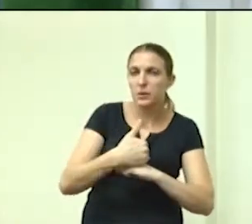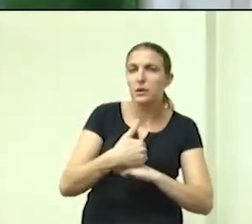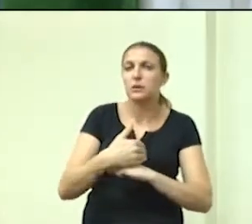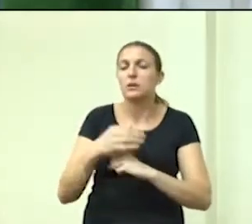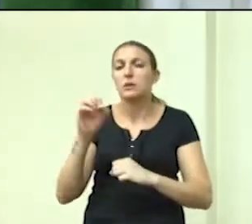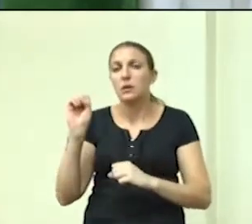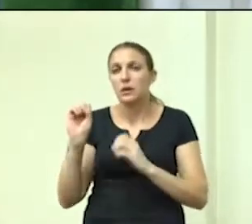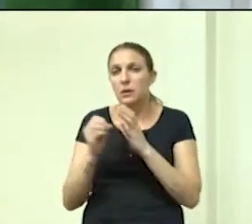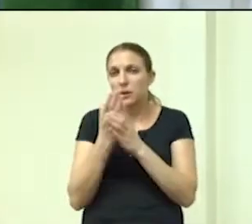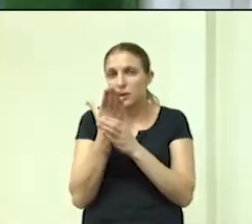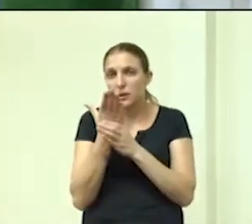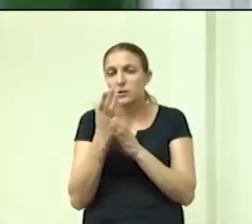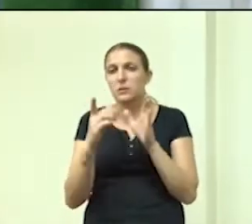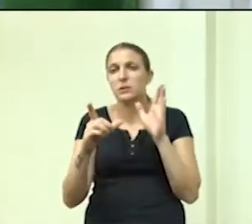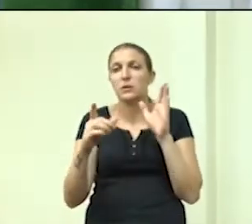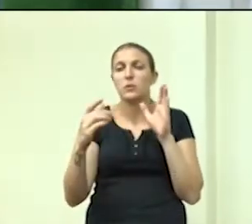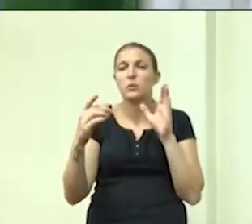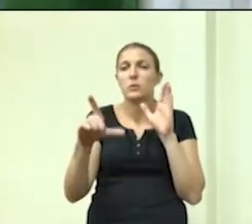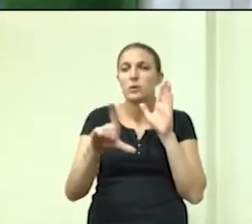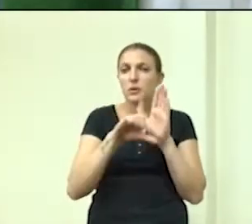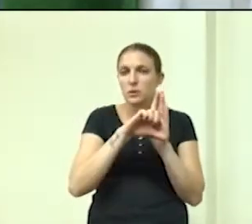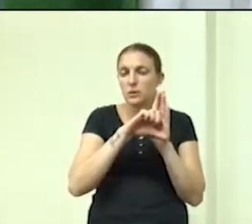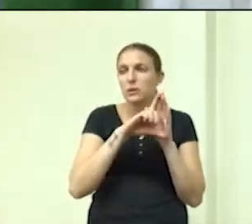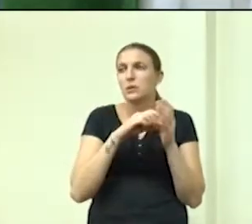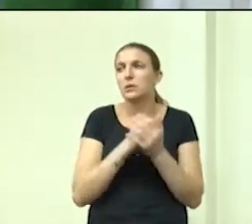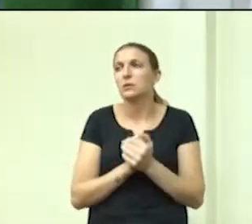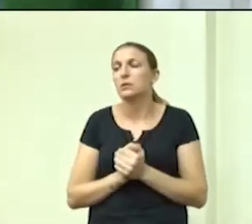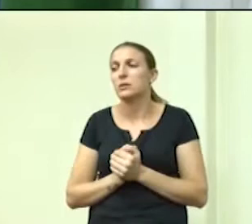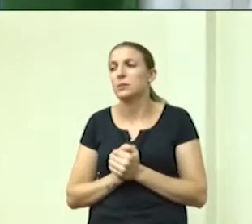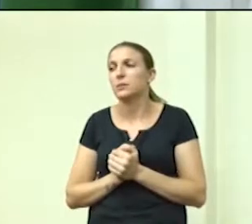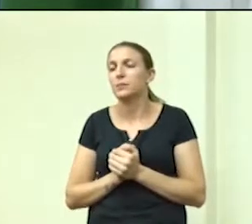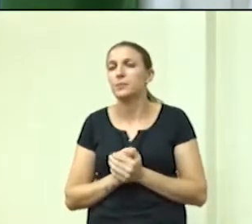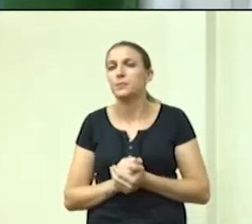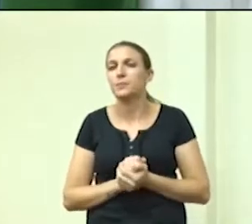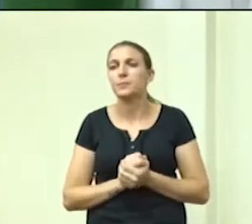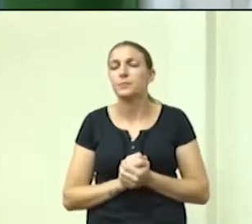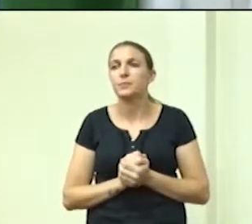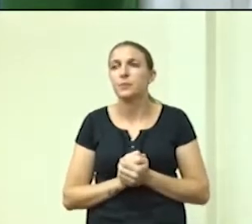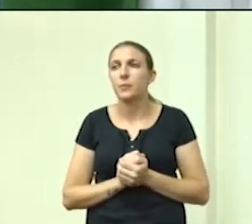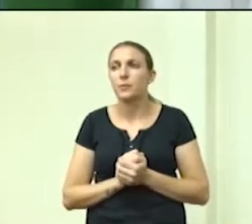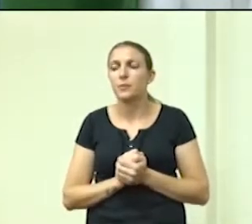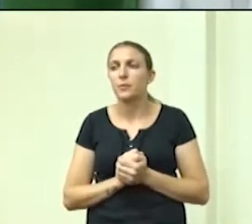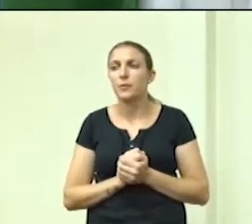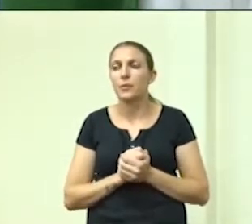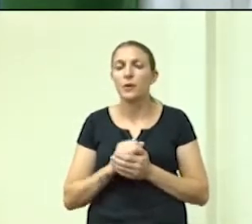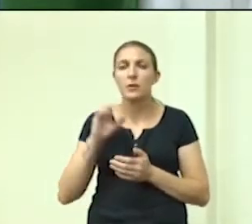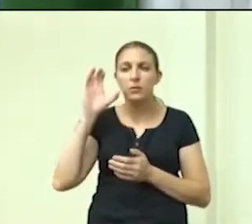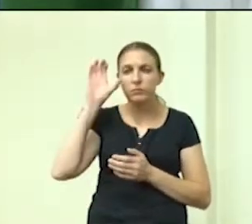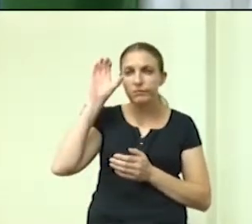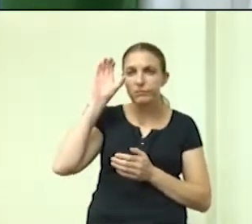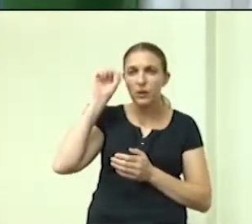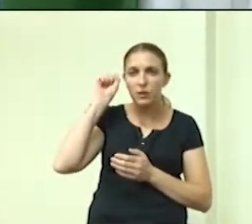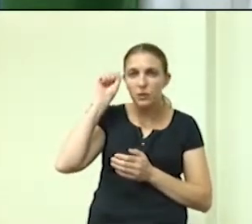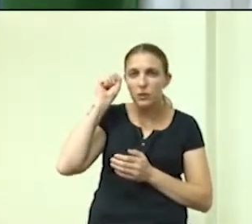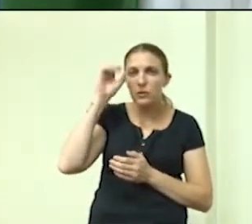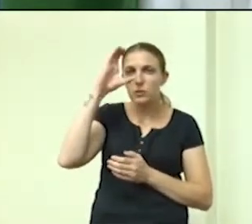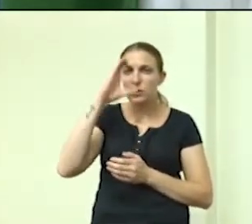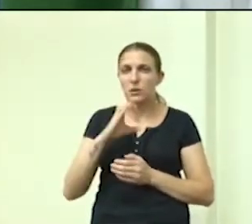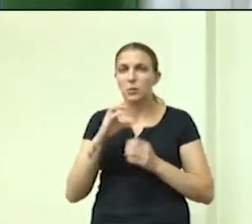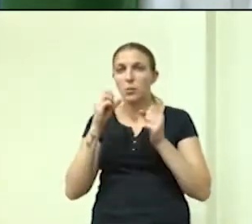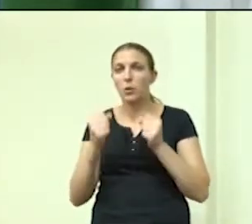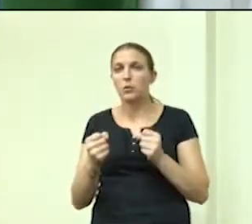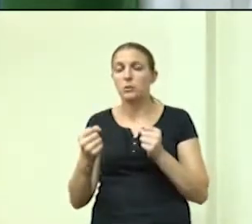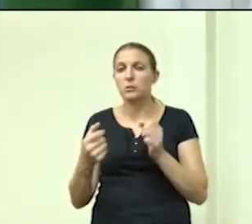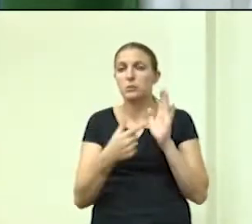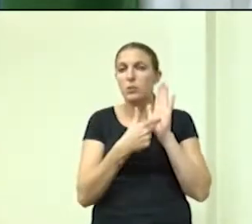uma maneira eficaz de demonstrar compromisso e comprometimento com a sociedade. É por meio das ouvidorias que o cidadão manifesta seu